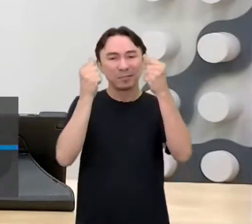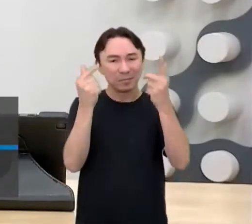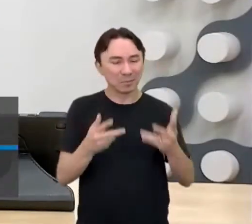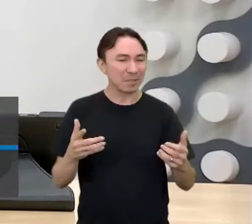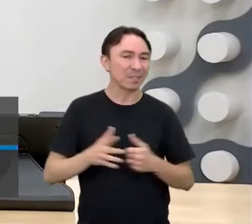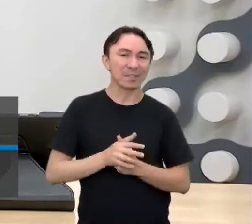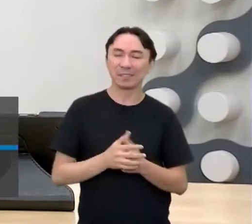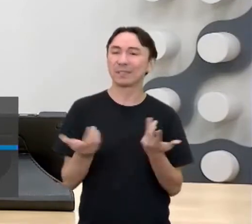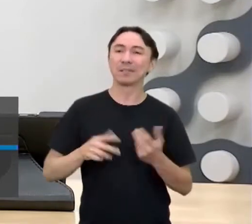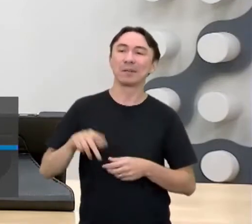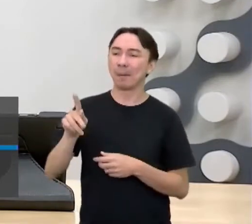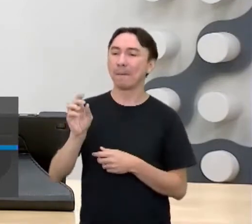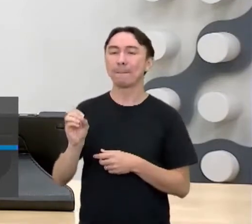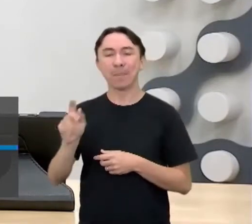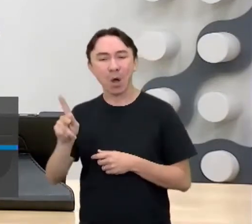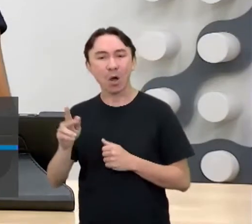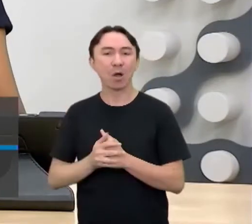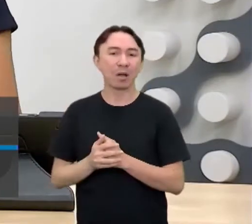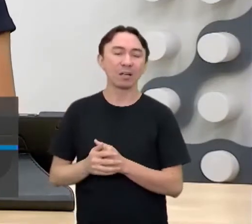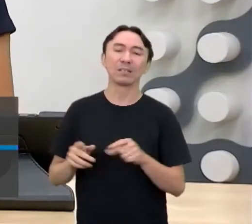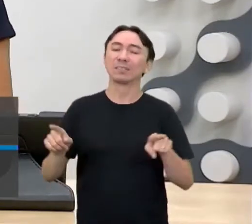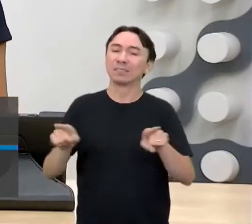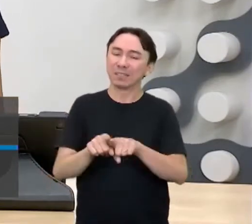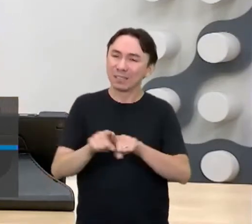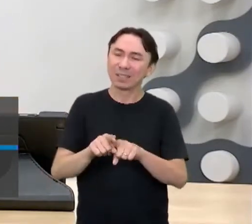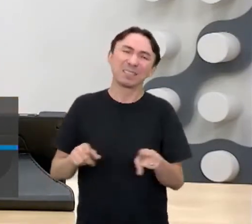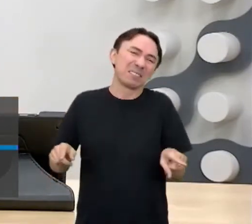universo nerd, um pouquinho do bardo, do